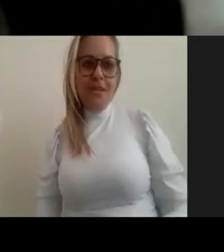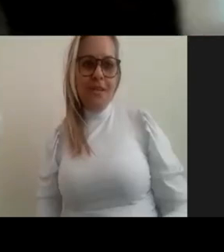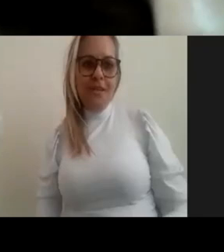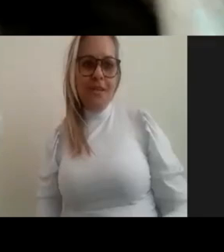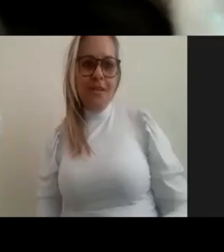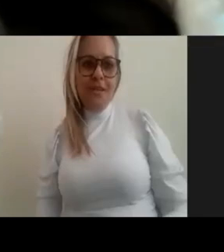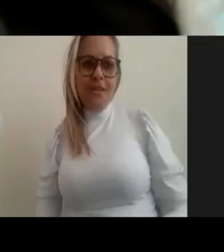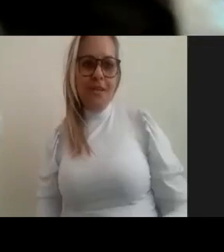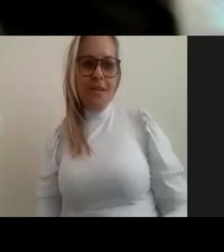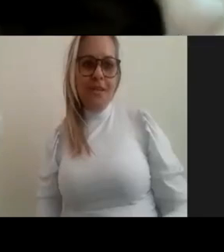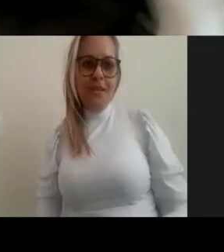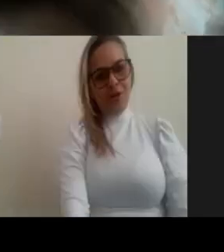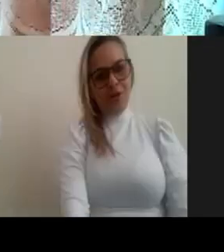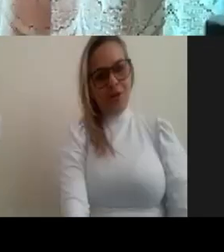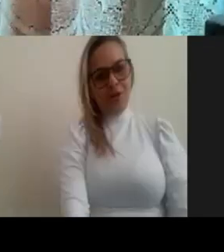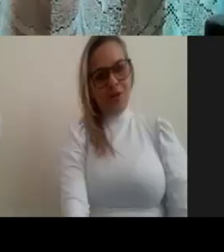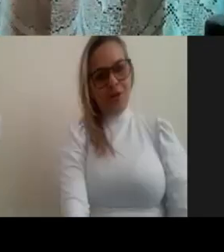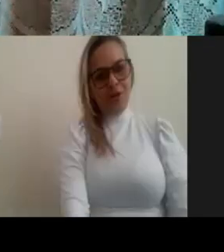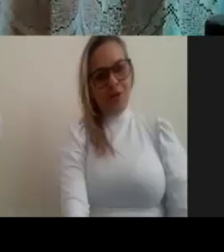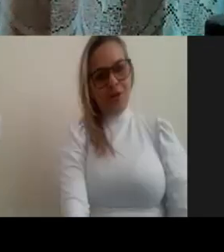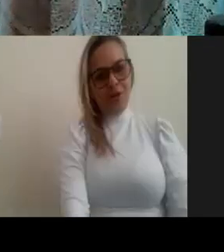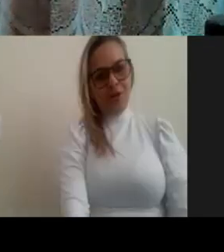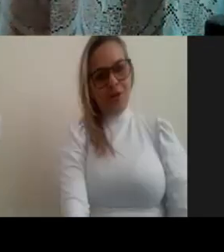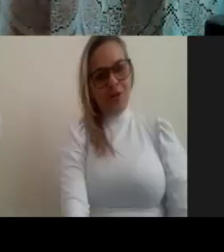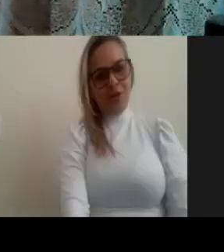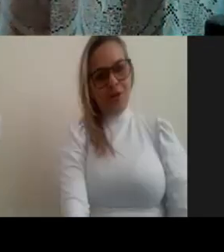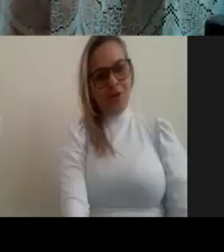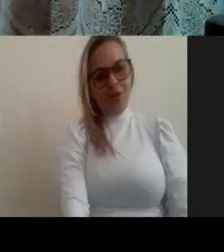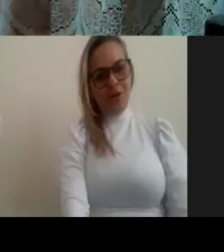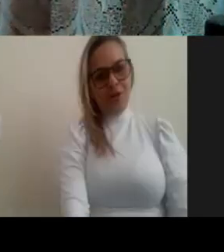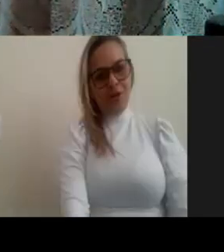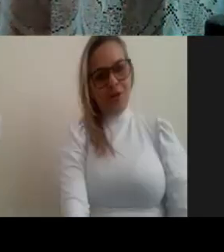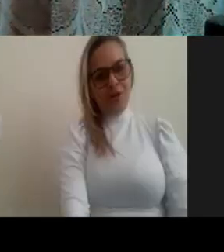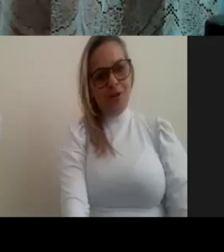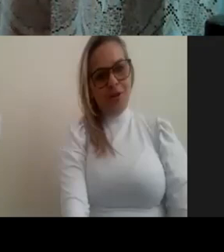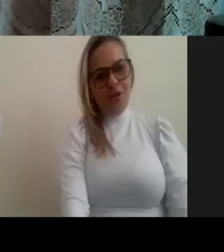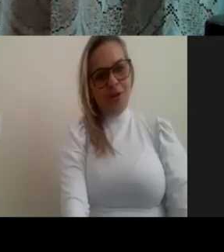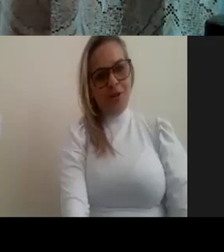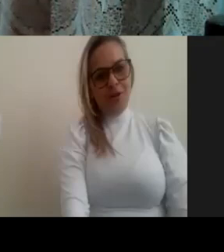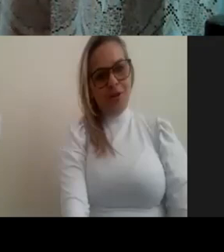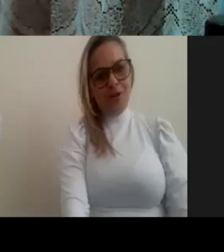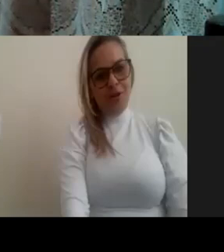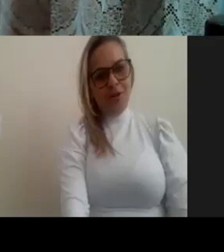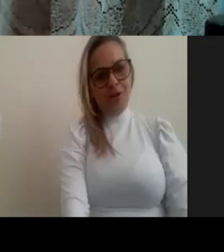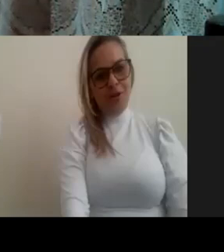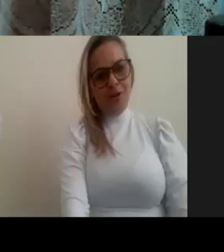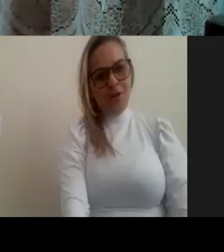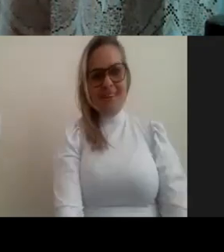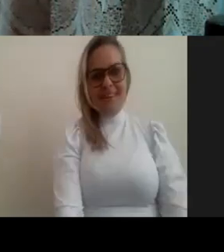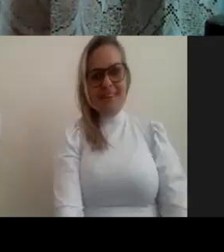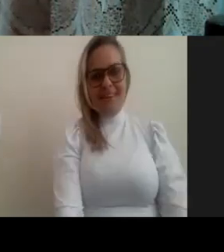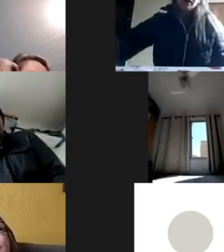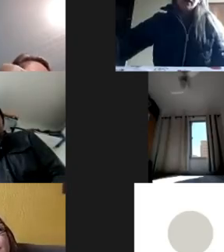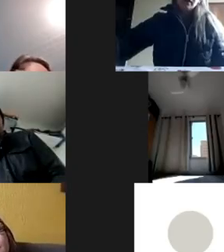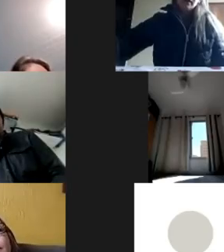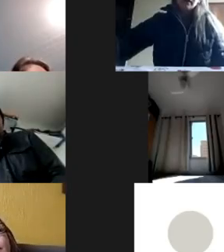acabar a consultoria hoje, eu vou correr para lá. deixa eu melhorar minha tela aqui, vamos